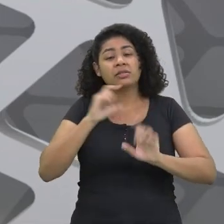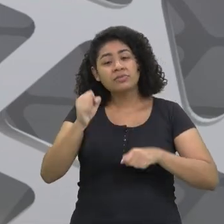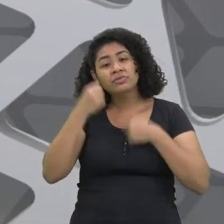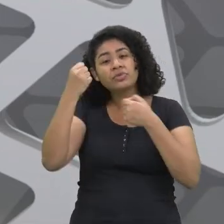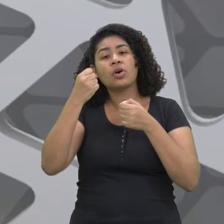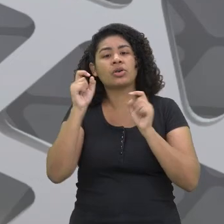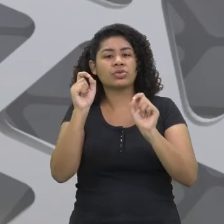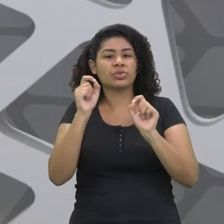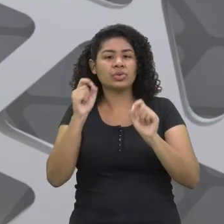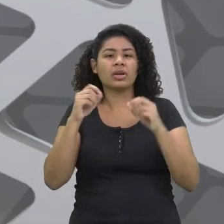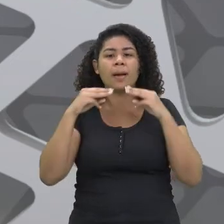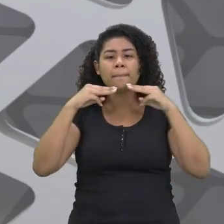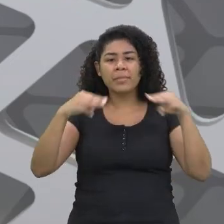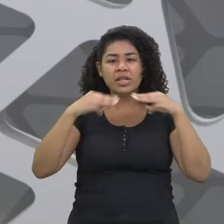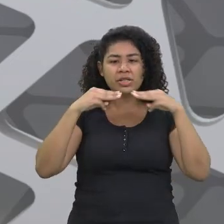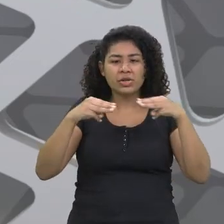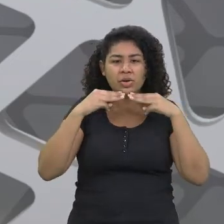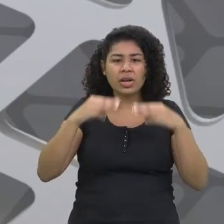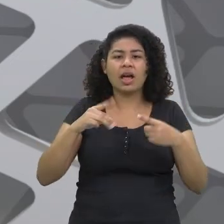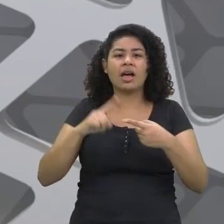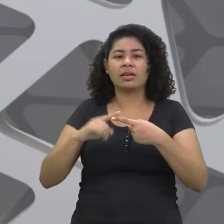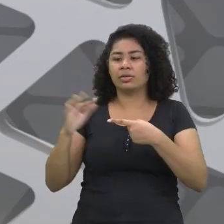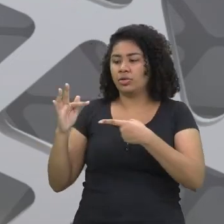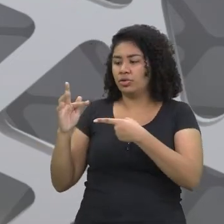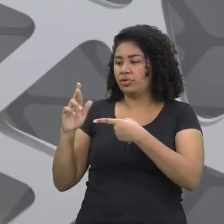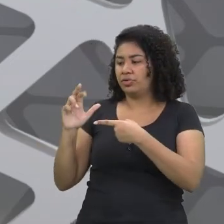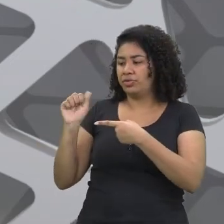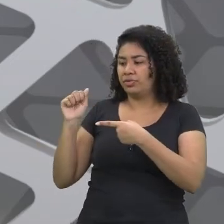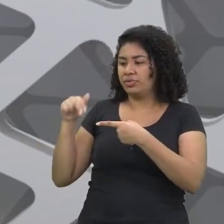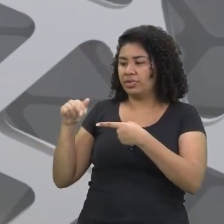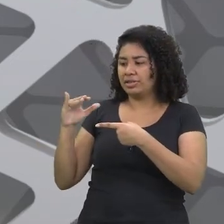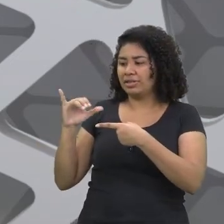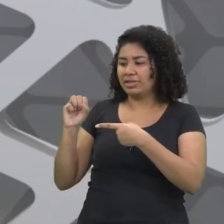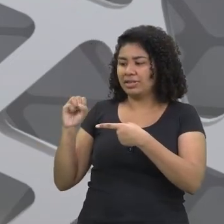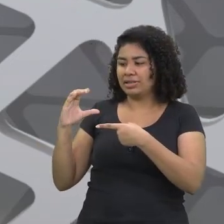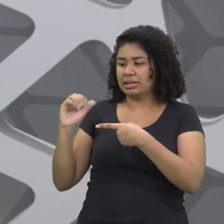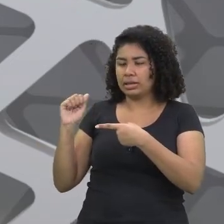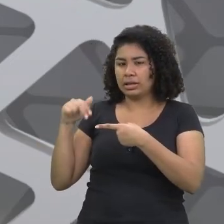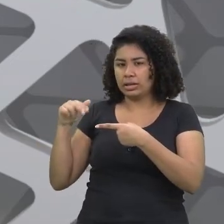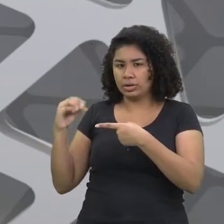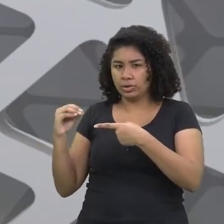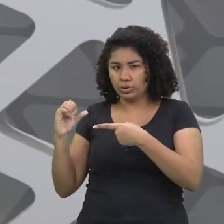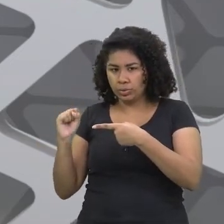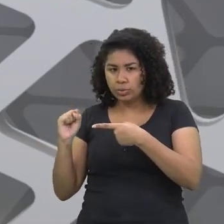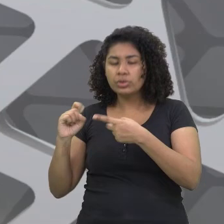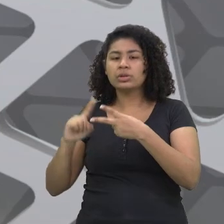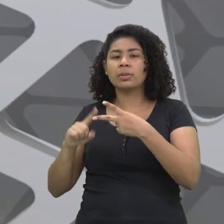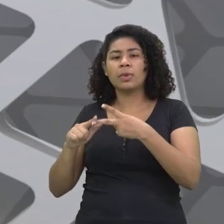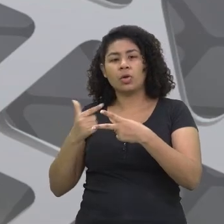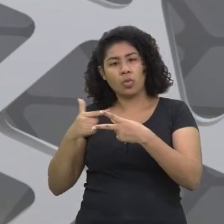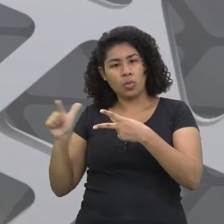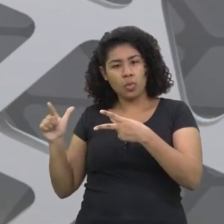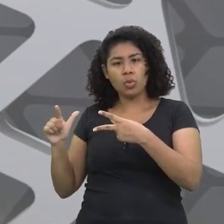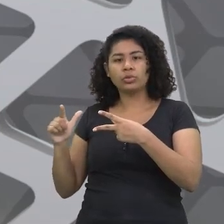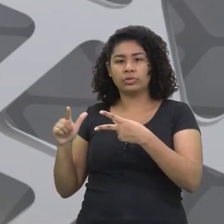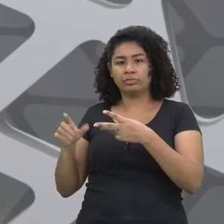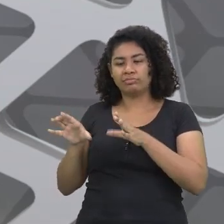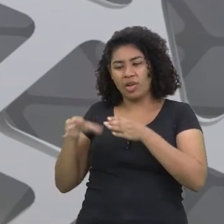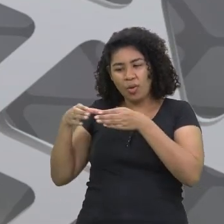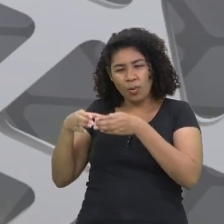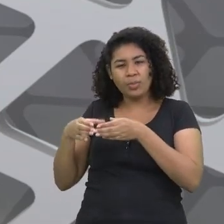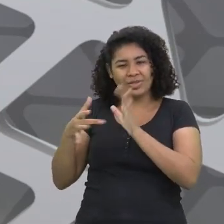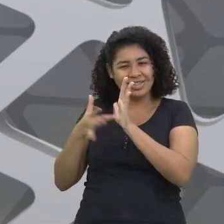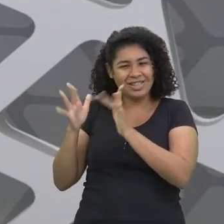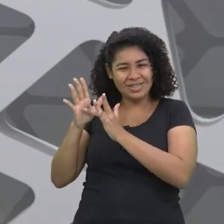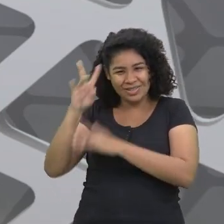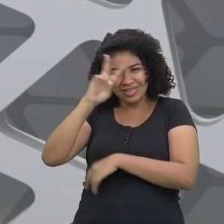de missionários franciscanos, capuchinhos, e claro também de quem? Da Companhia de